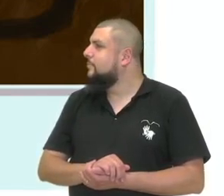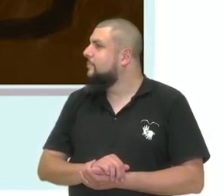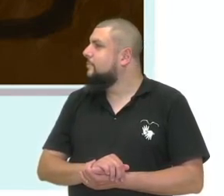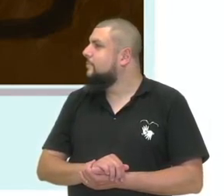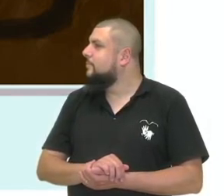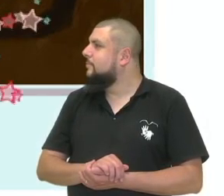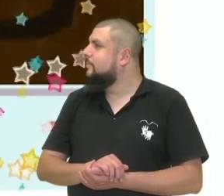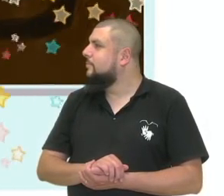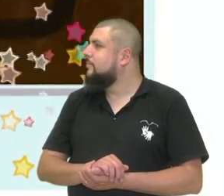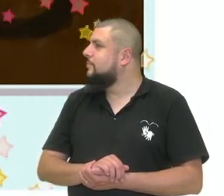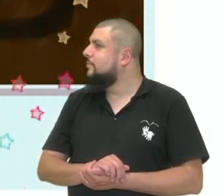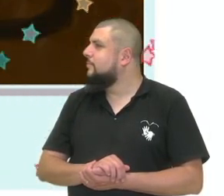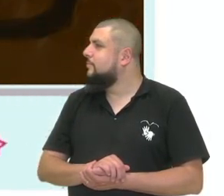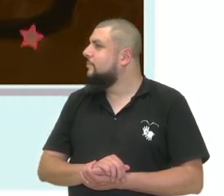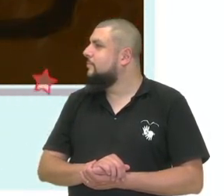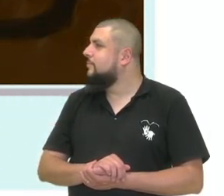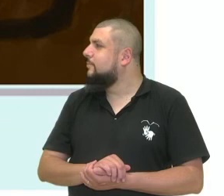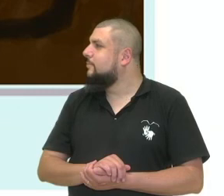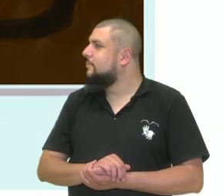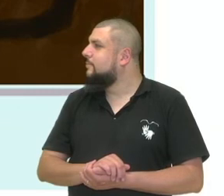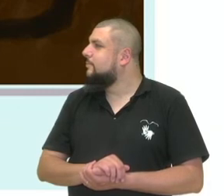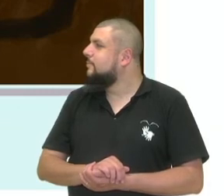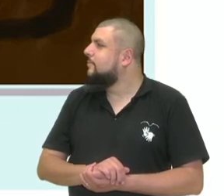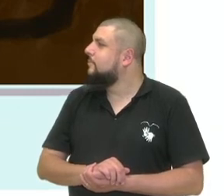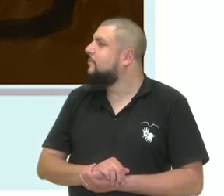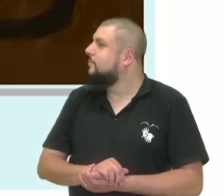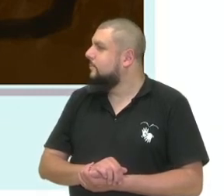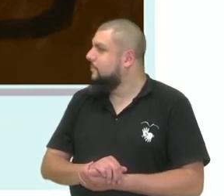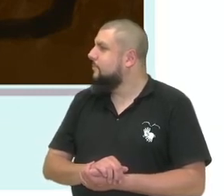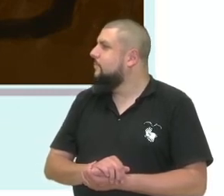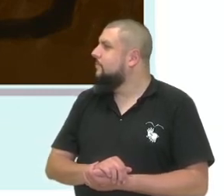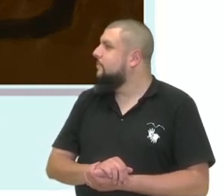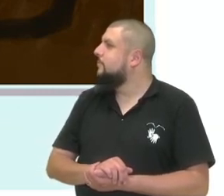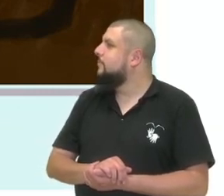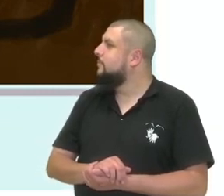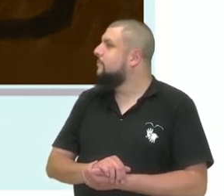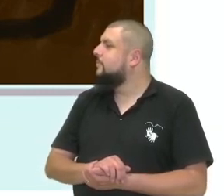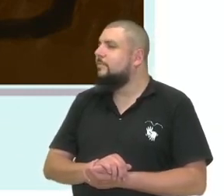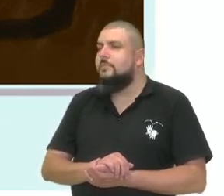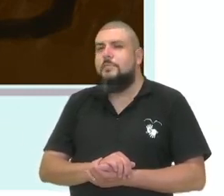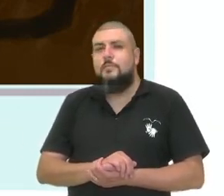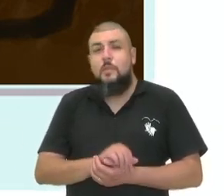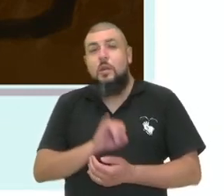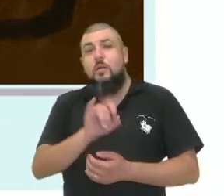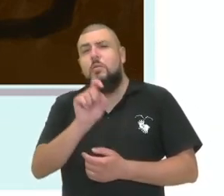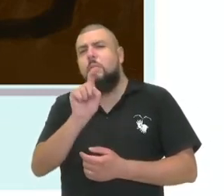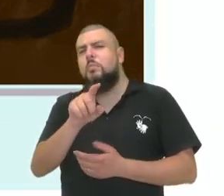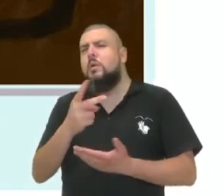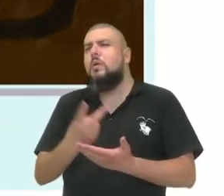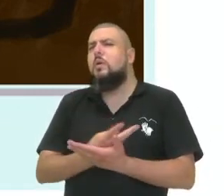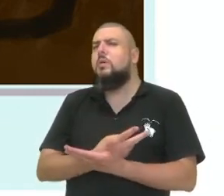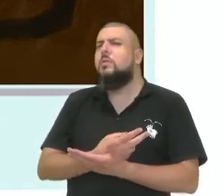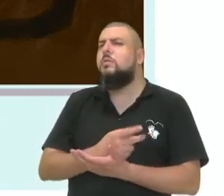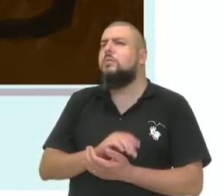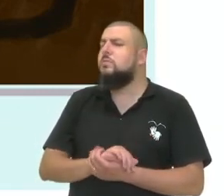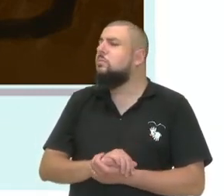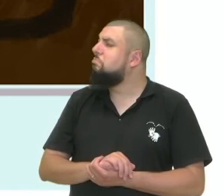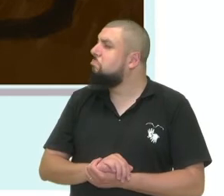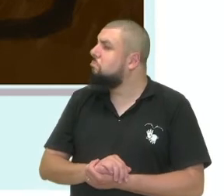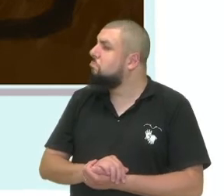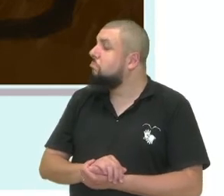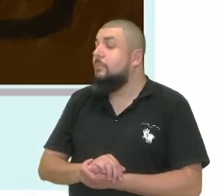aqui falar Tá minha filha então que tá errado o que que acontece Olha lá agora